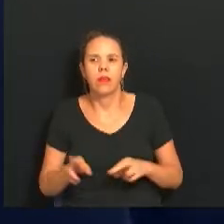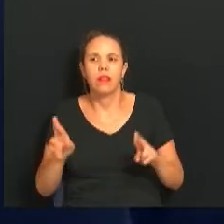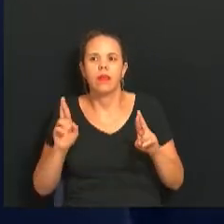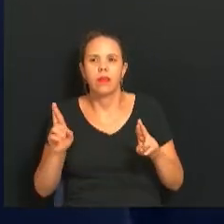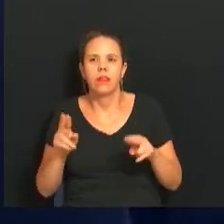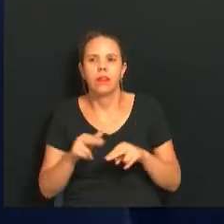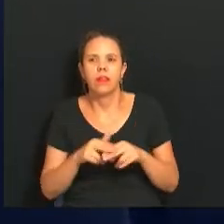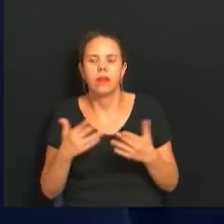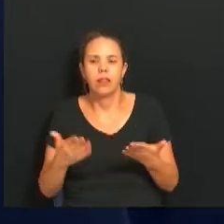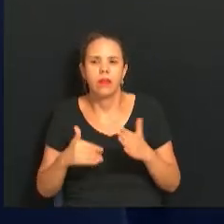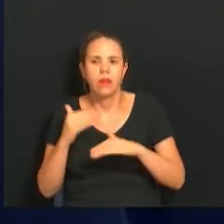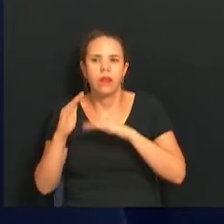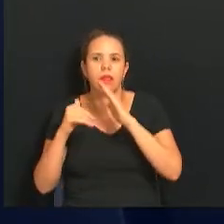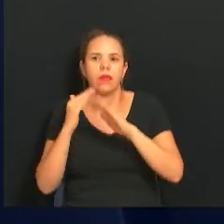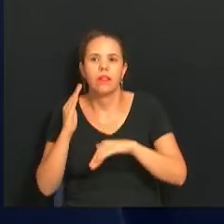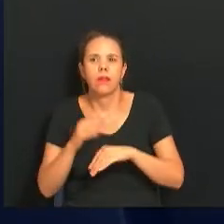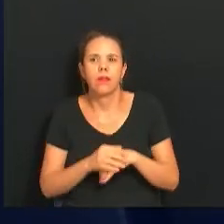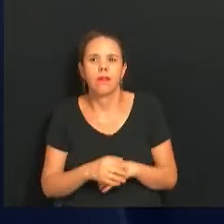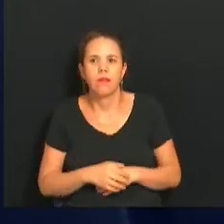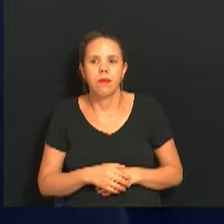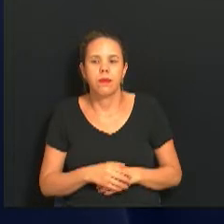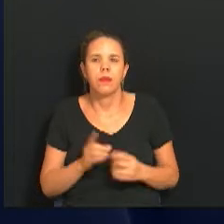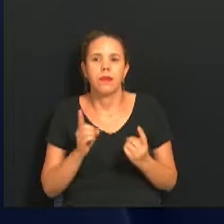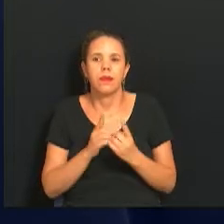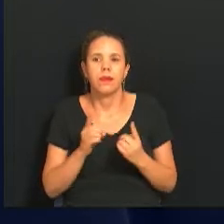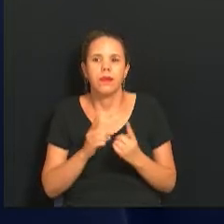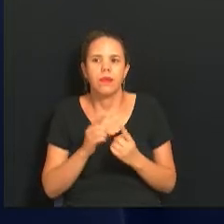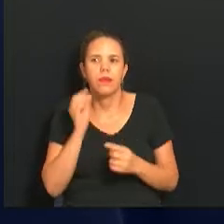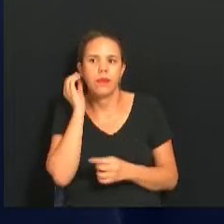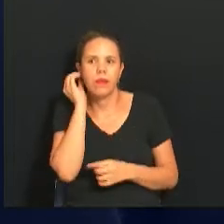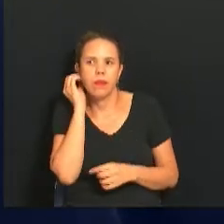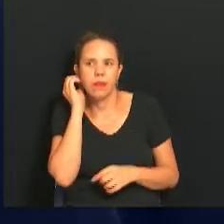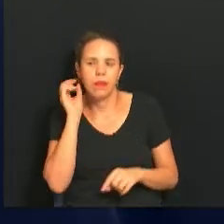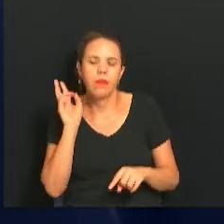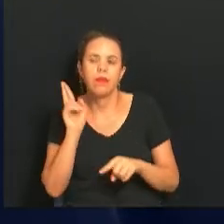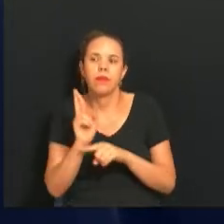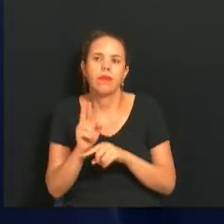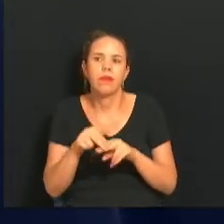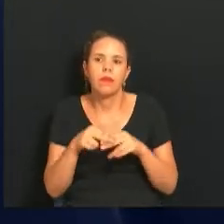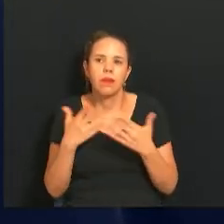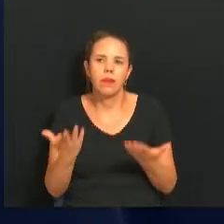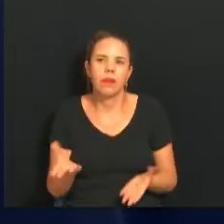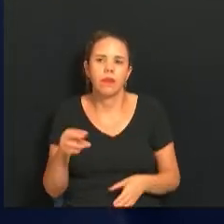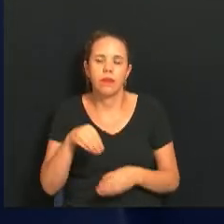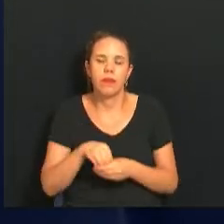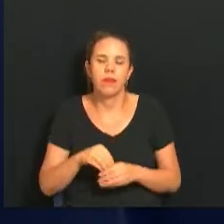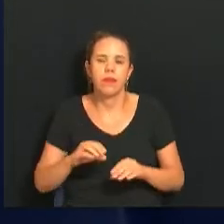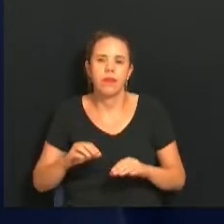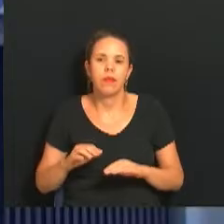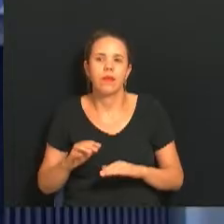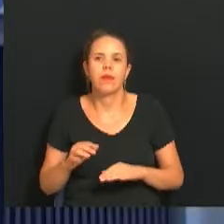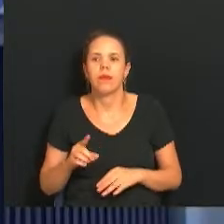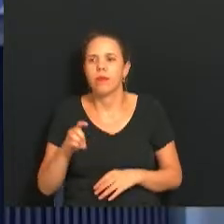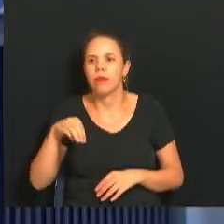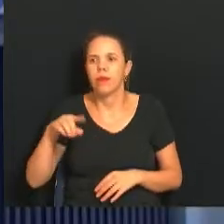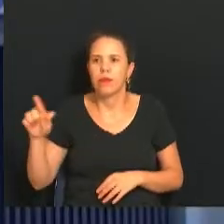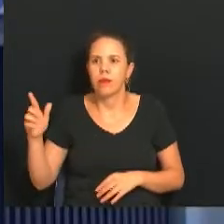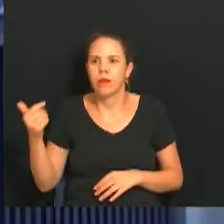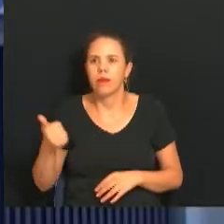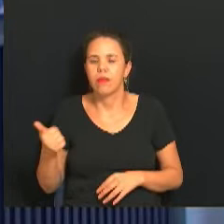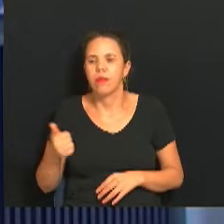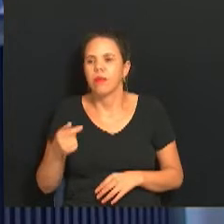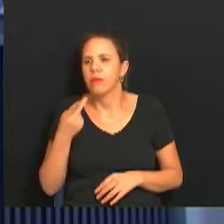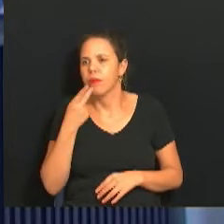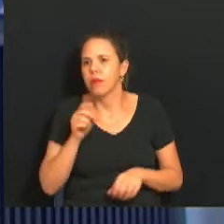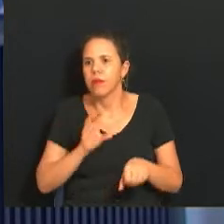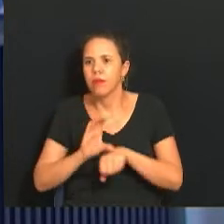é construir um serviço de referência justamente dentro da rede Mário Gatti, dentro do município. Primeiro, você